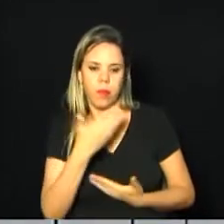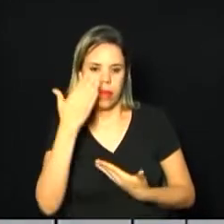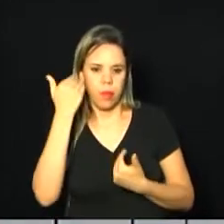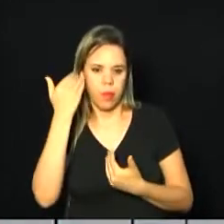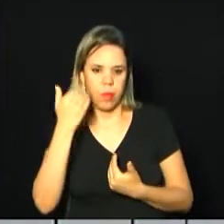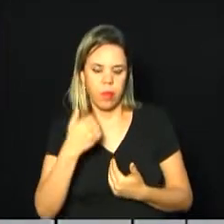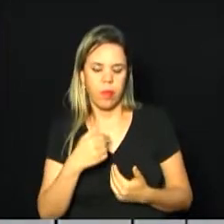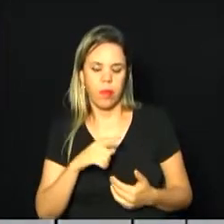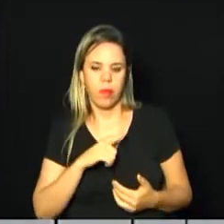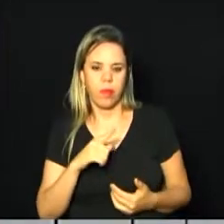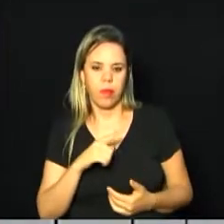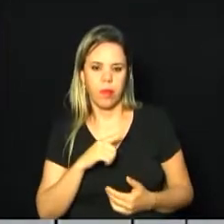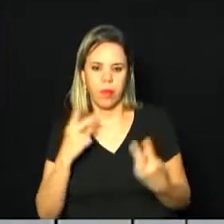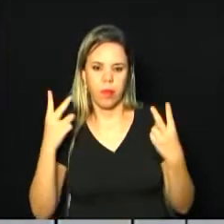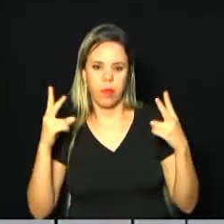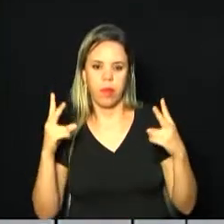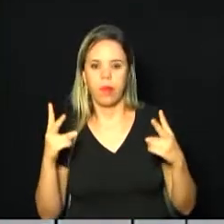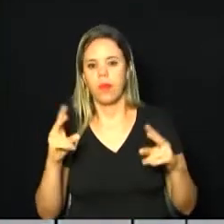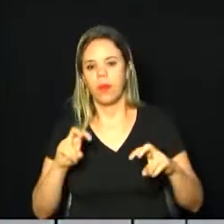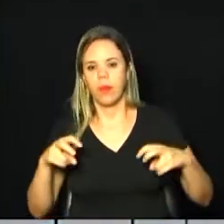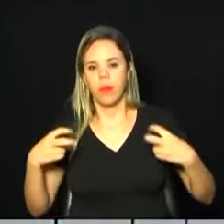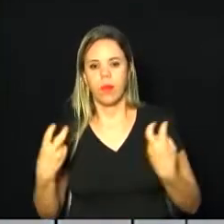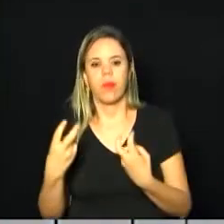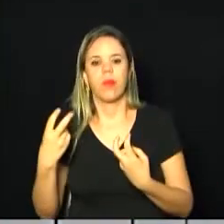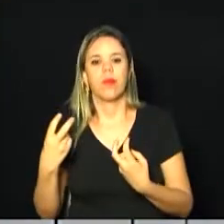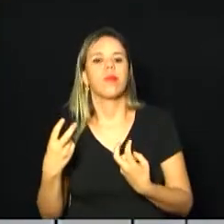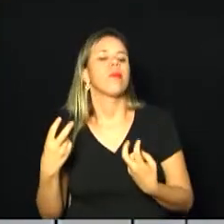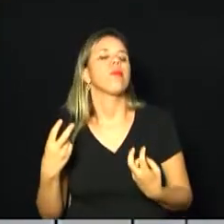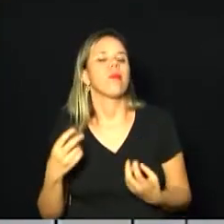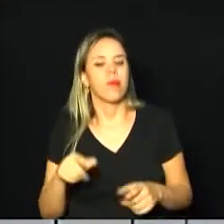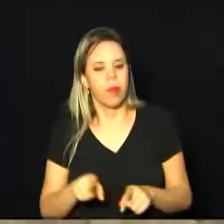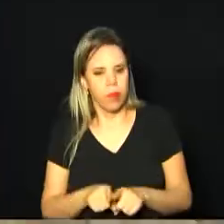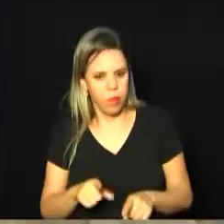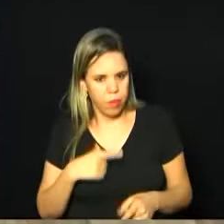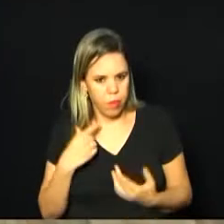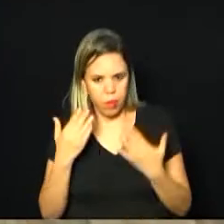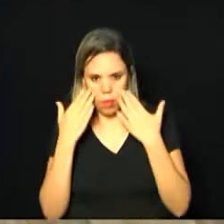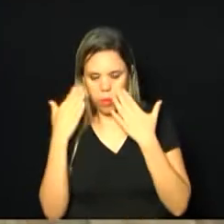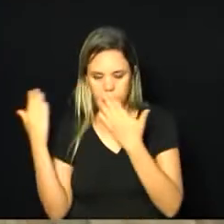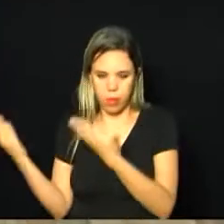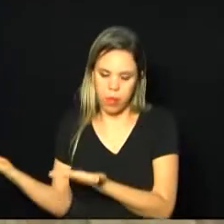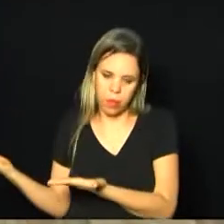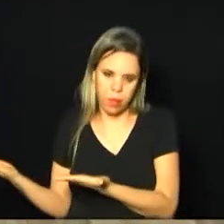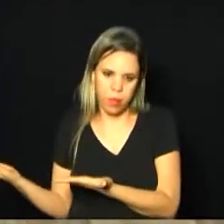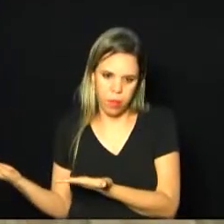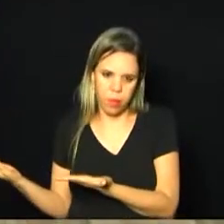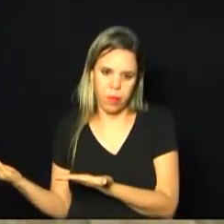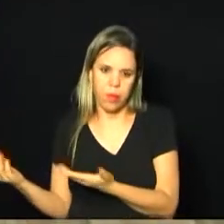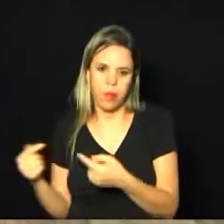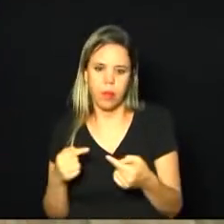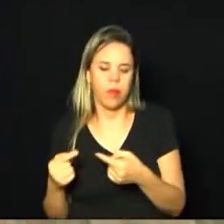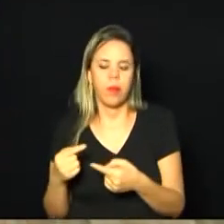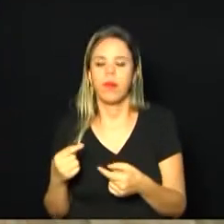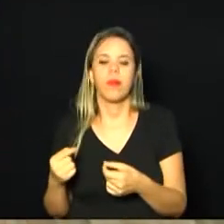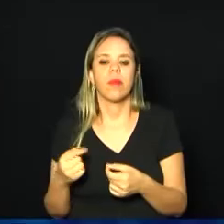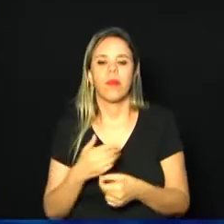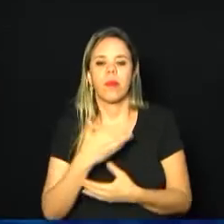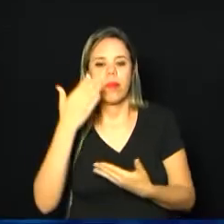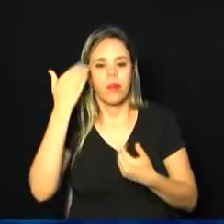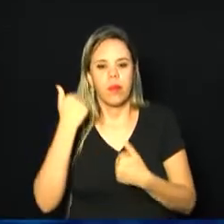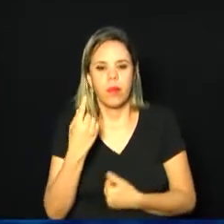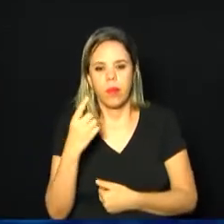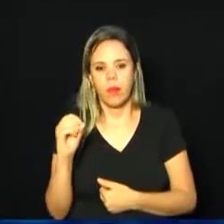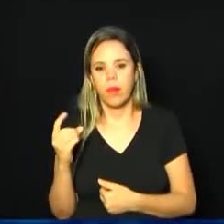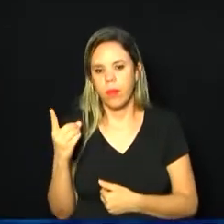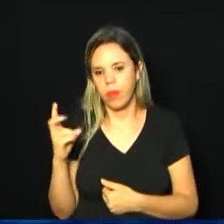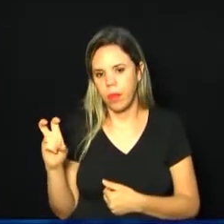Preta tem pela frente o Vitória no Estádio Moisés Lucarelli e já está aqui na minha tela a situação é a seguinte ponte na